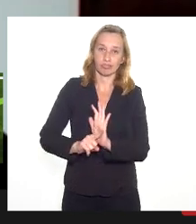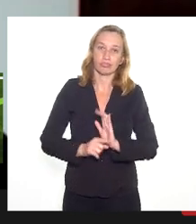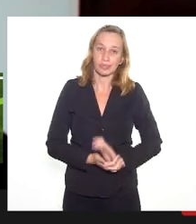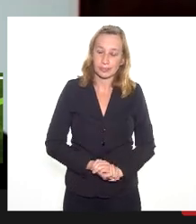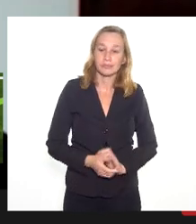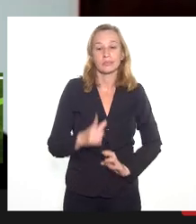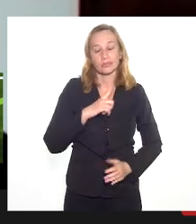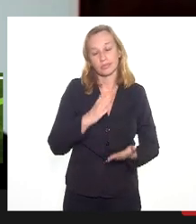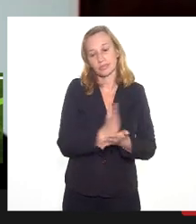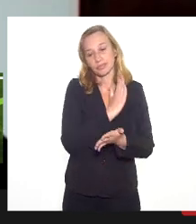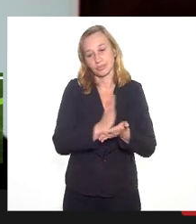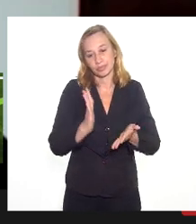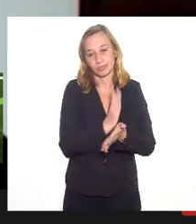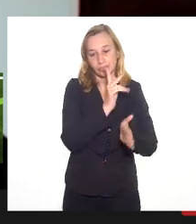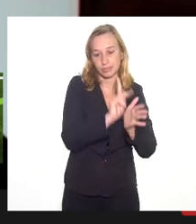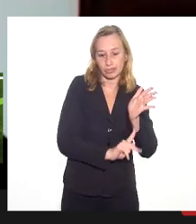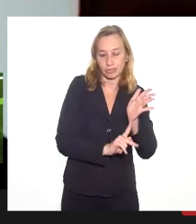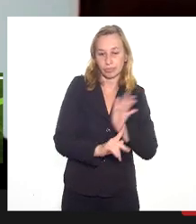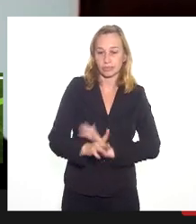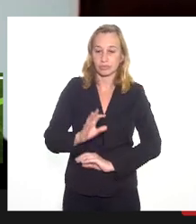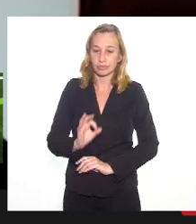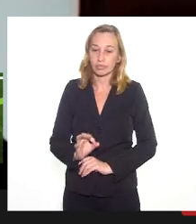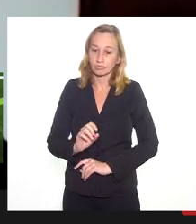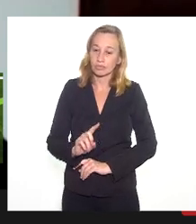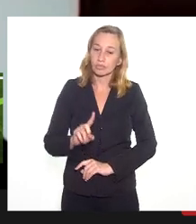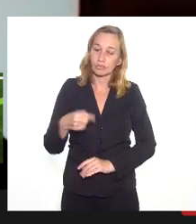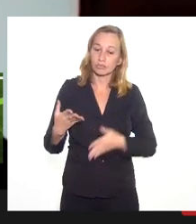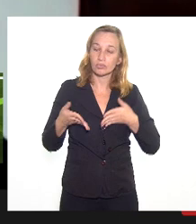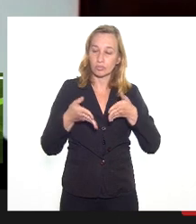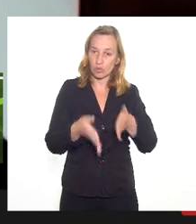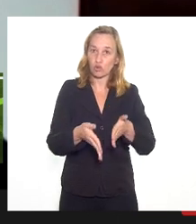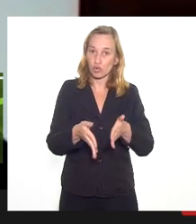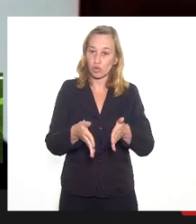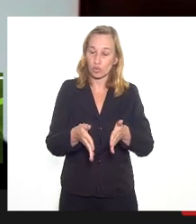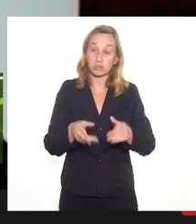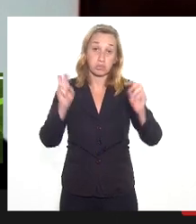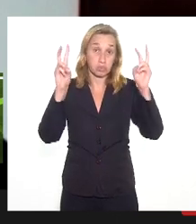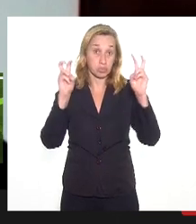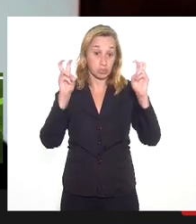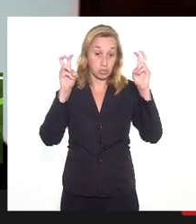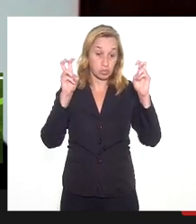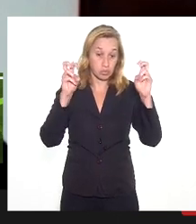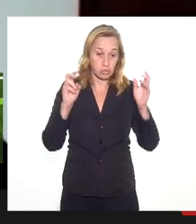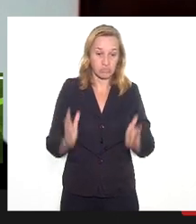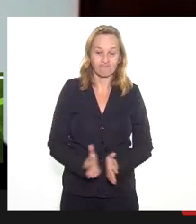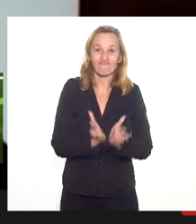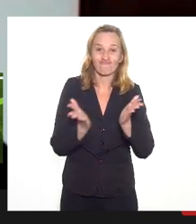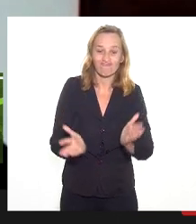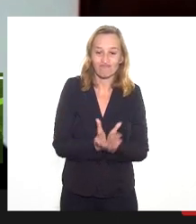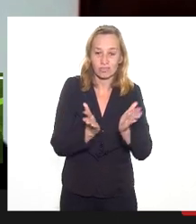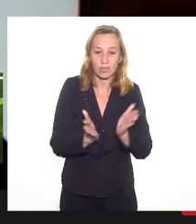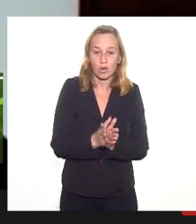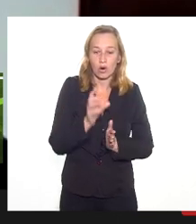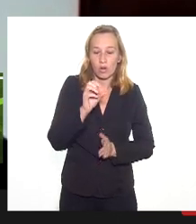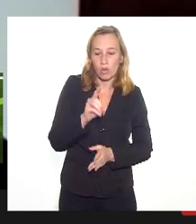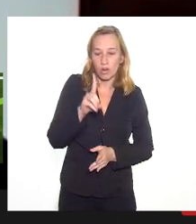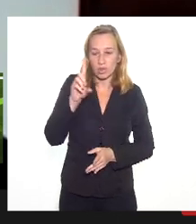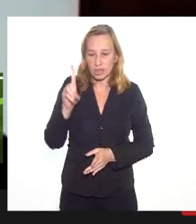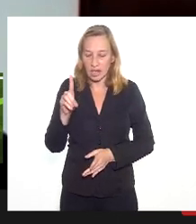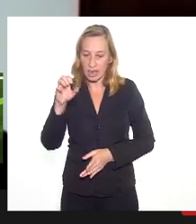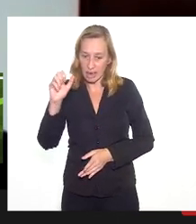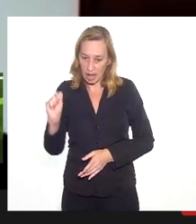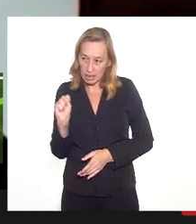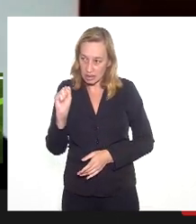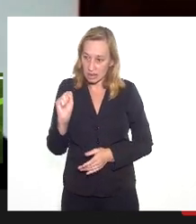alguns projetos, mas inclusive alguns que têm um foco na questão da erradicação da pobreza. O ODS está